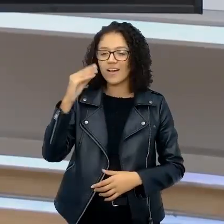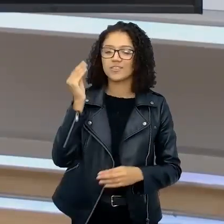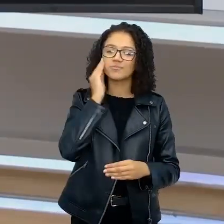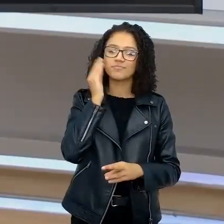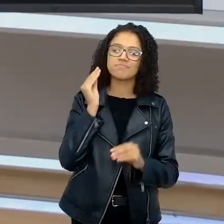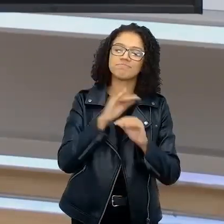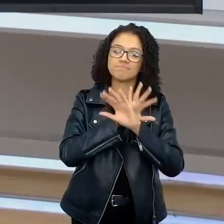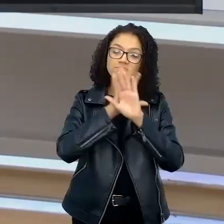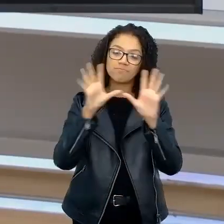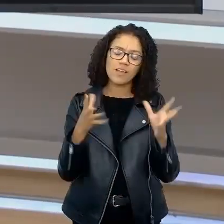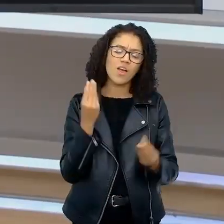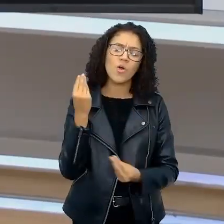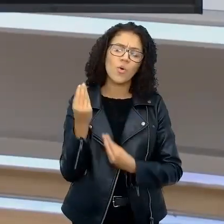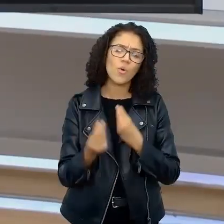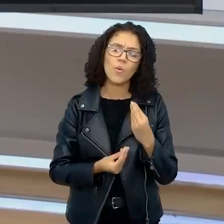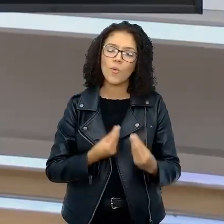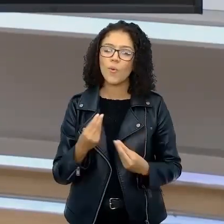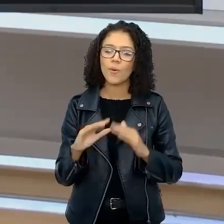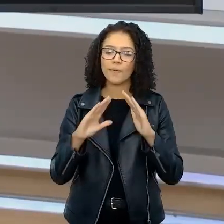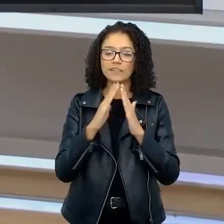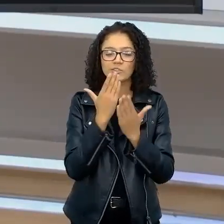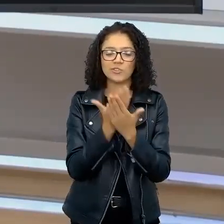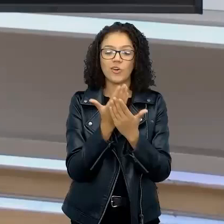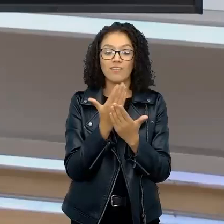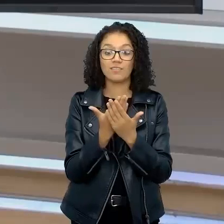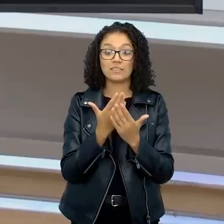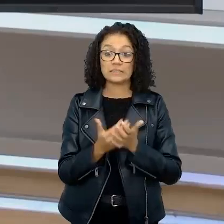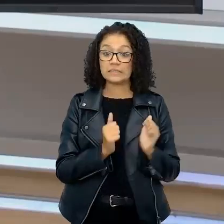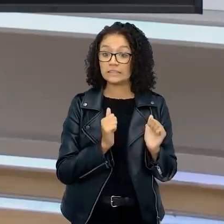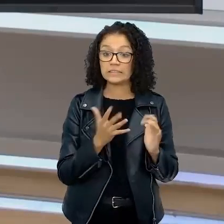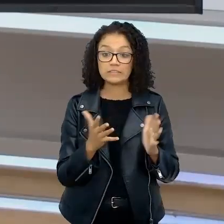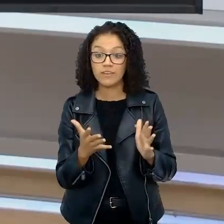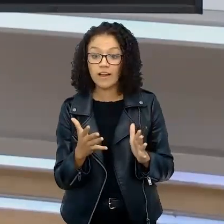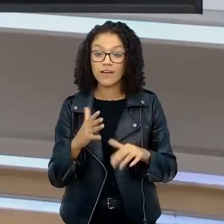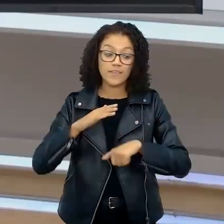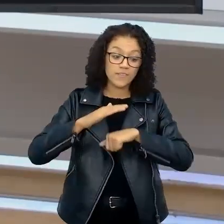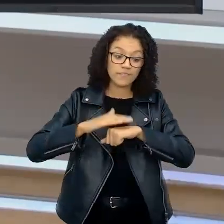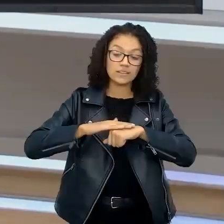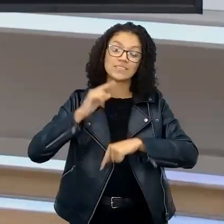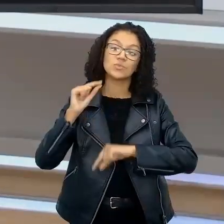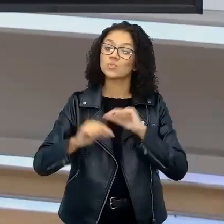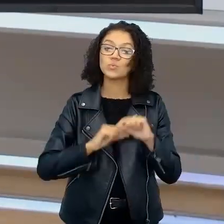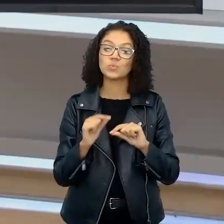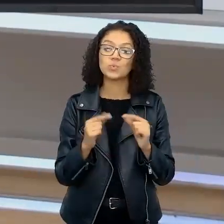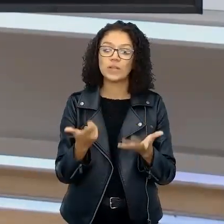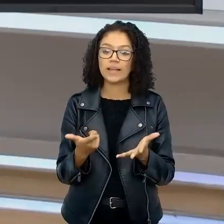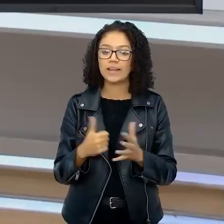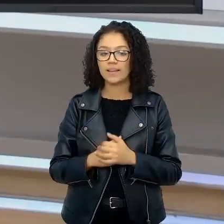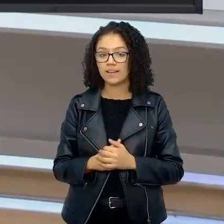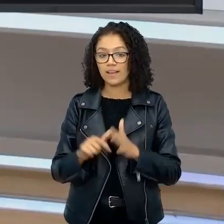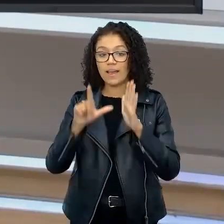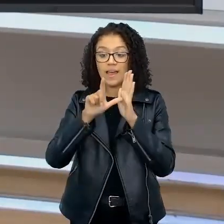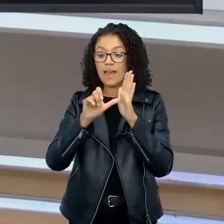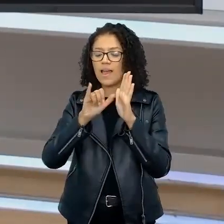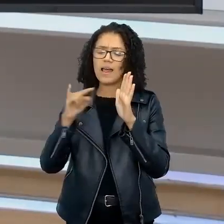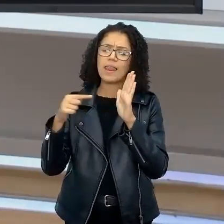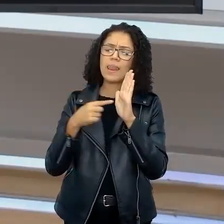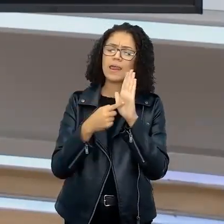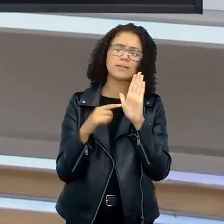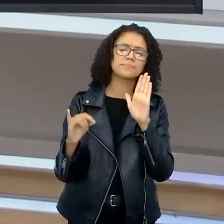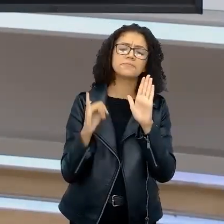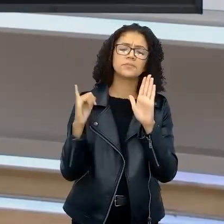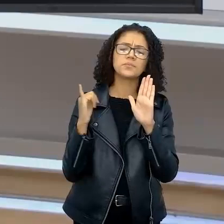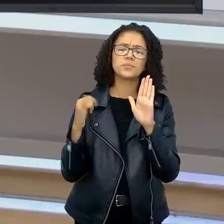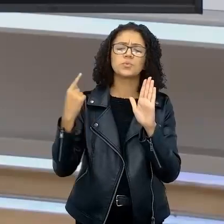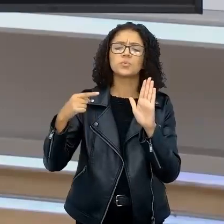Protegida e qual que é o papel da instituição de ensino dentro dessa lei, né? O que de fato a instituição de